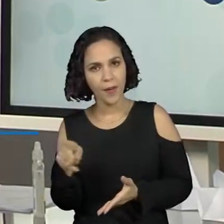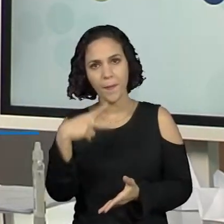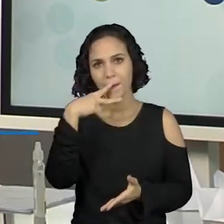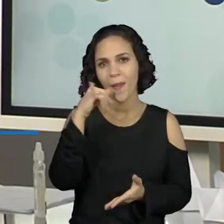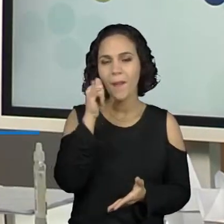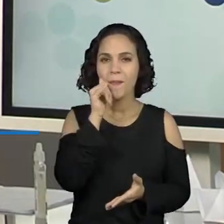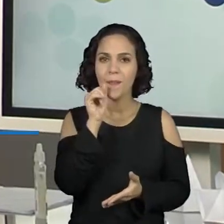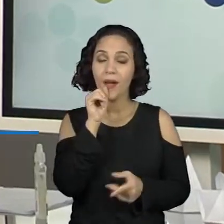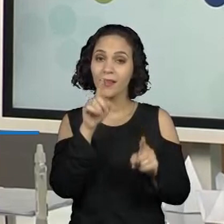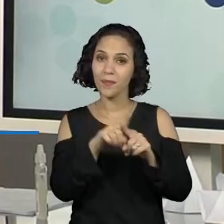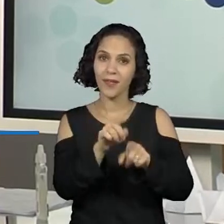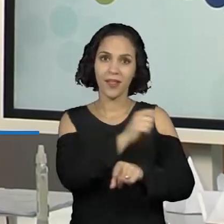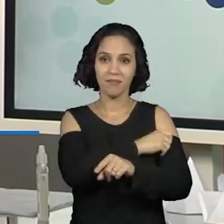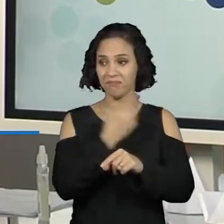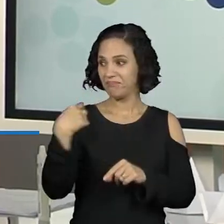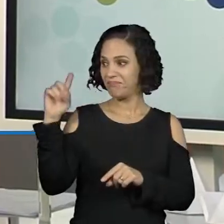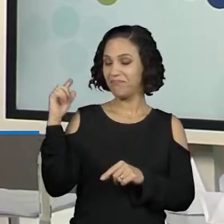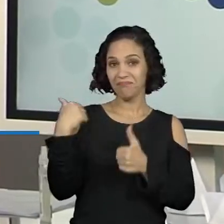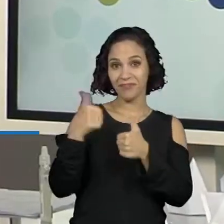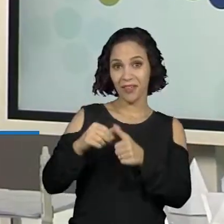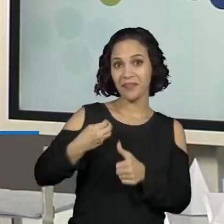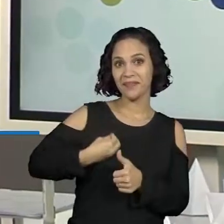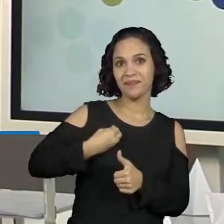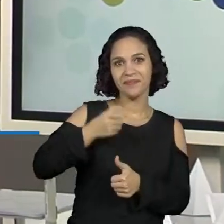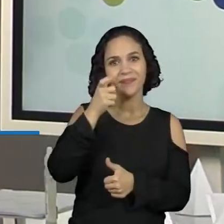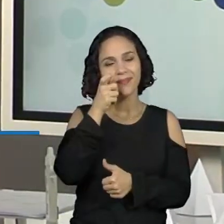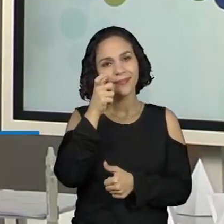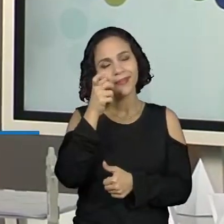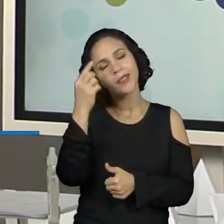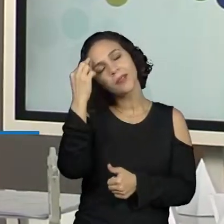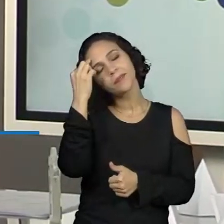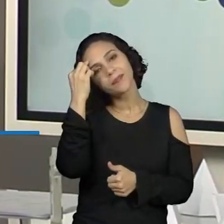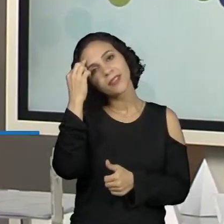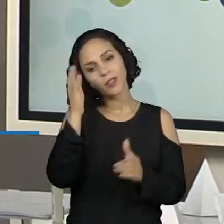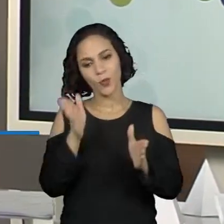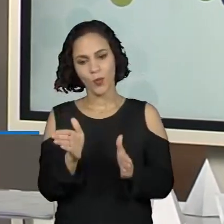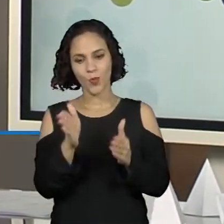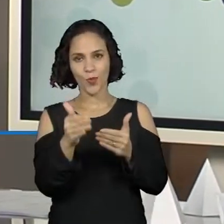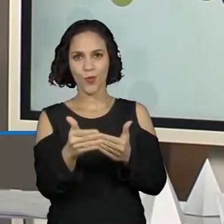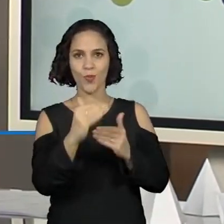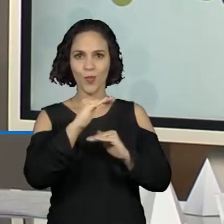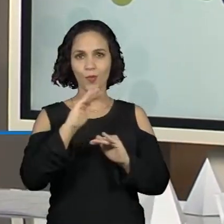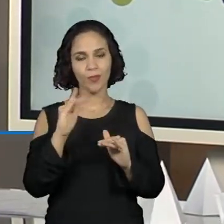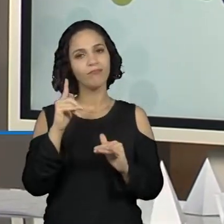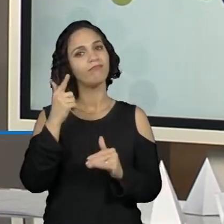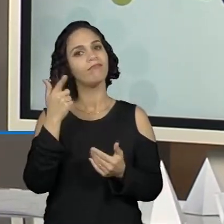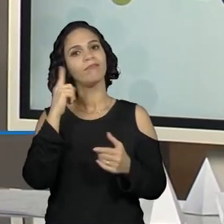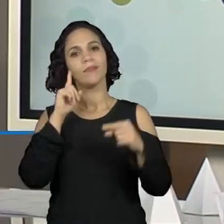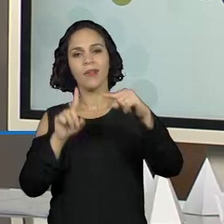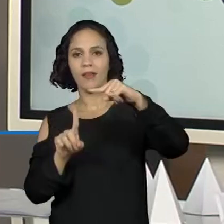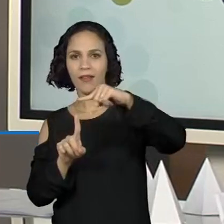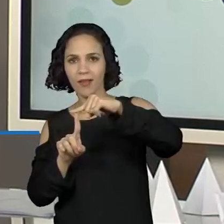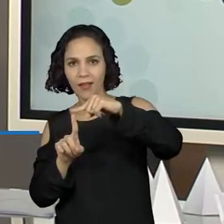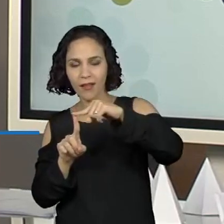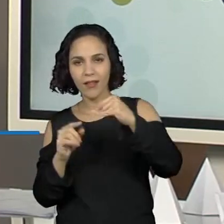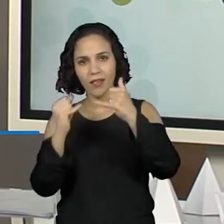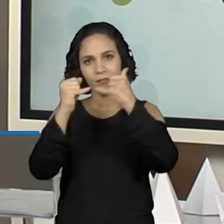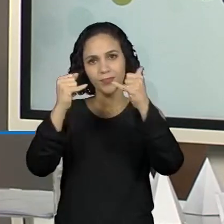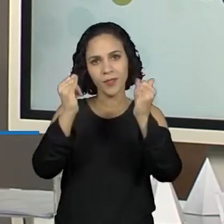Vocês estavam comigo há instantes pensando aí em um cubo, seus vértices, em suas arestas, em